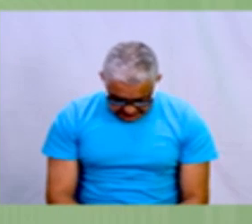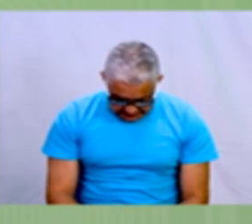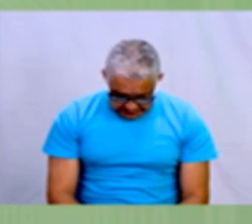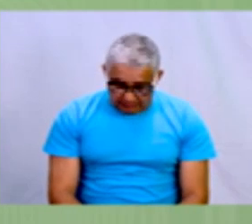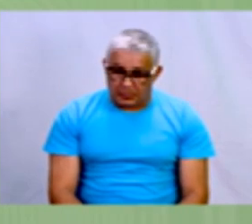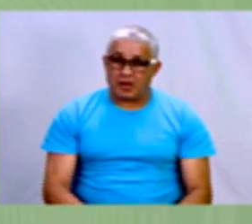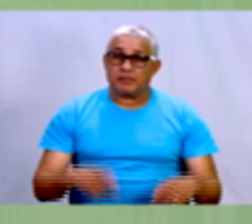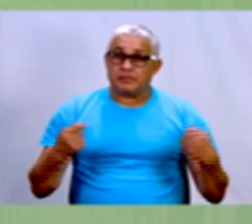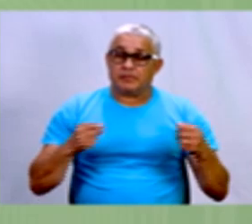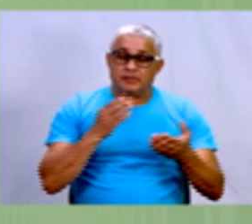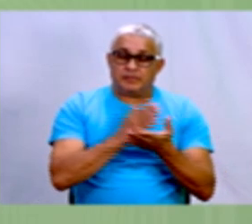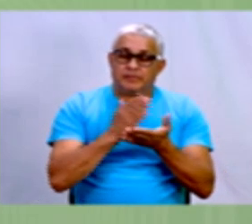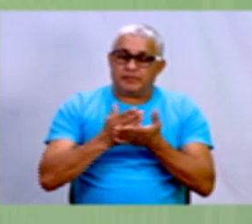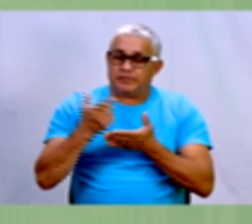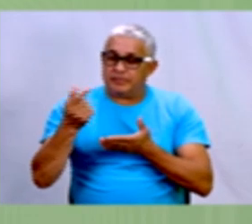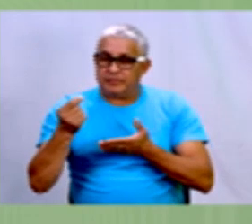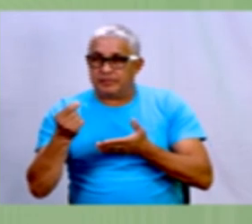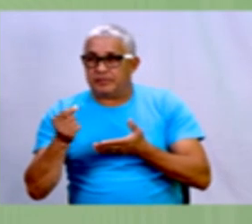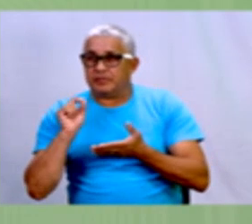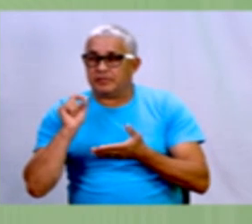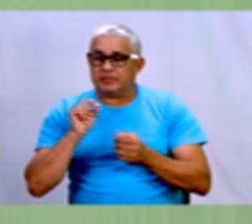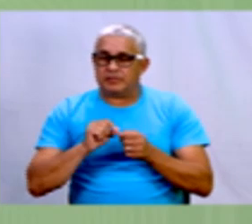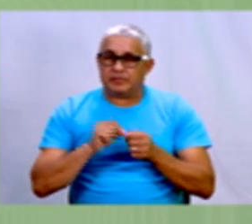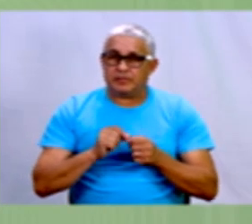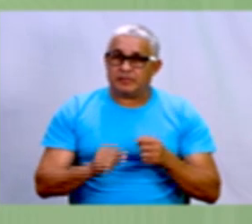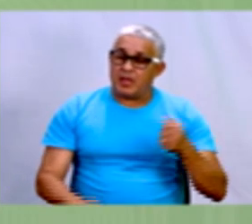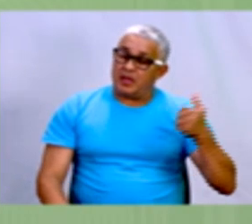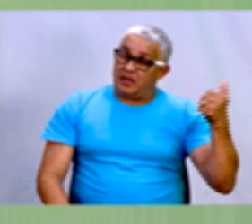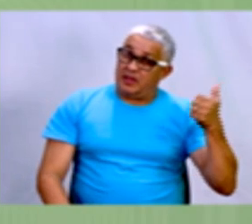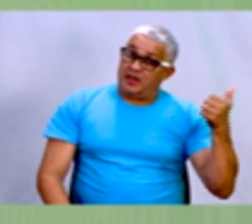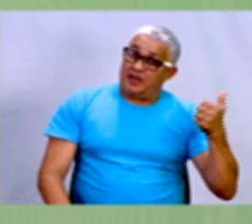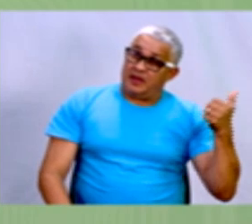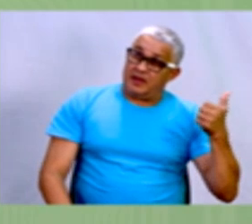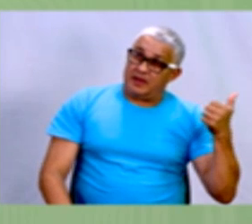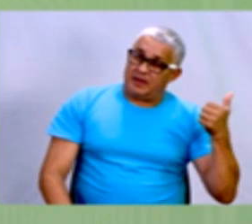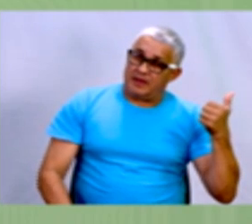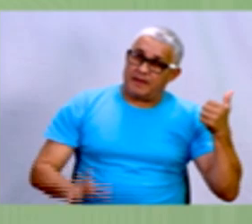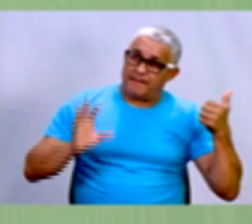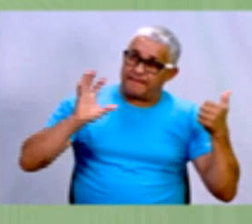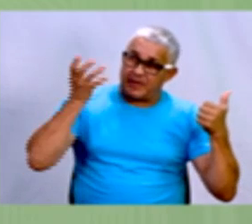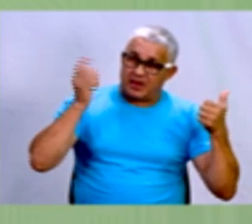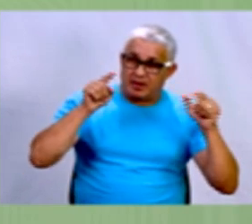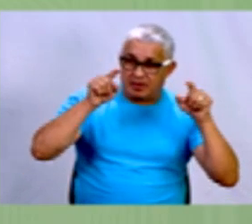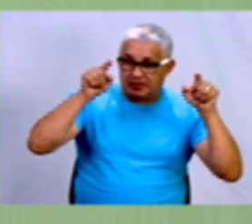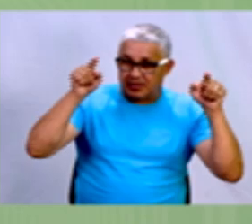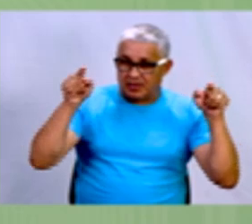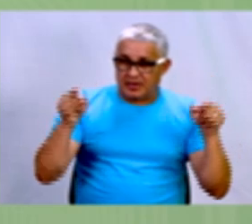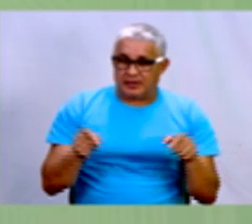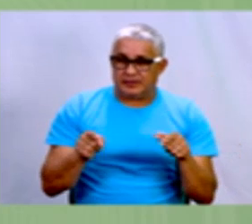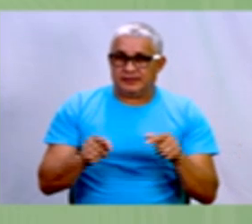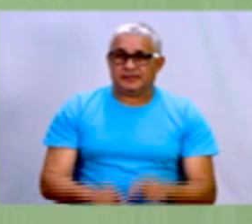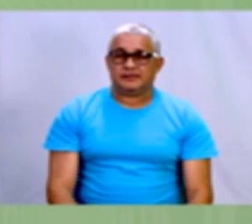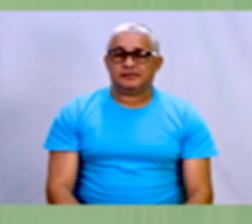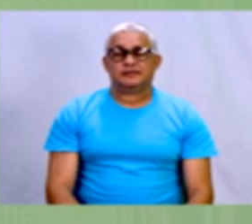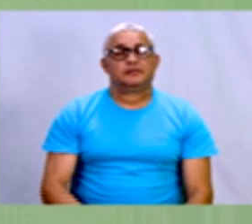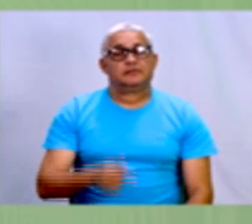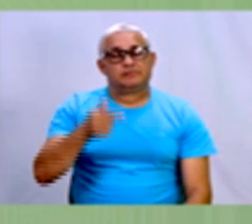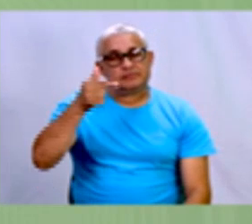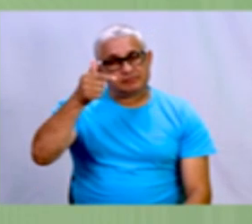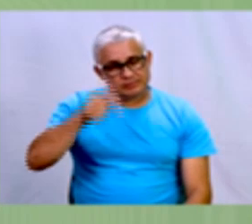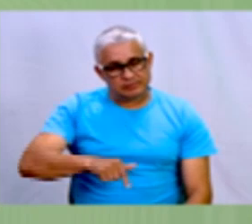parcela de número 20 é igual. Aí a gente vai fazer o quê? Primeira coisa que a gente vai fazer é resolver isso que está dentro do parênteses aqui. Então, a gente vai